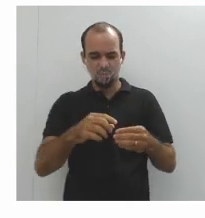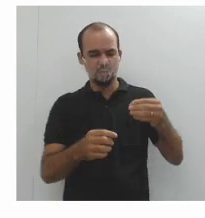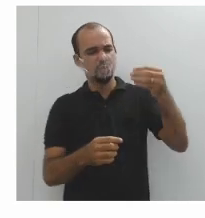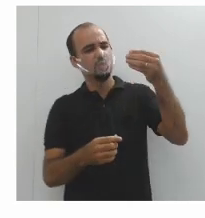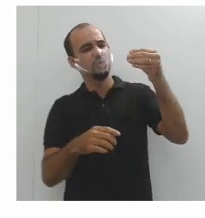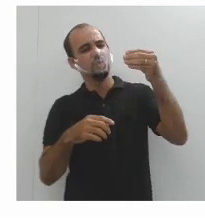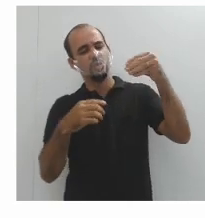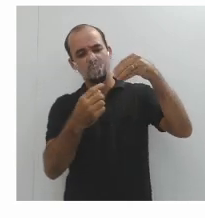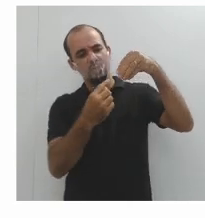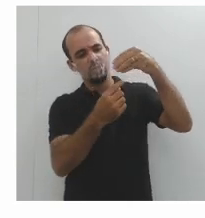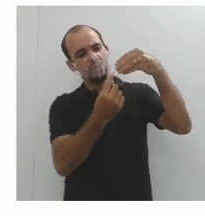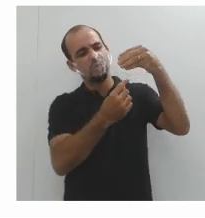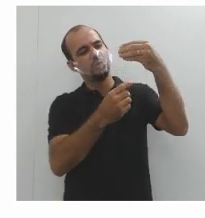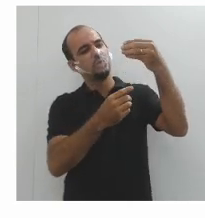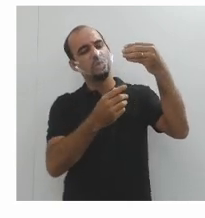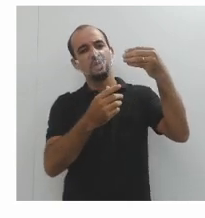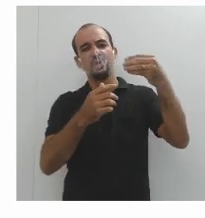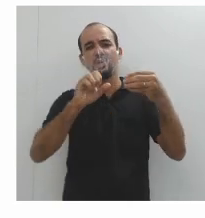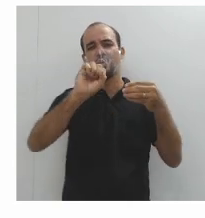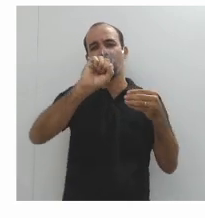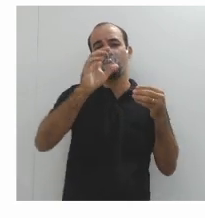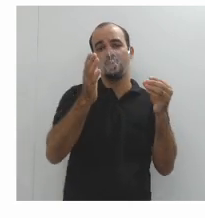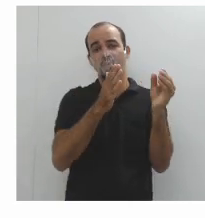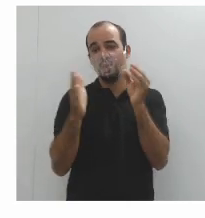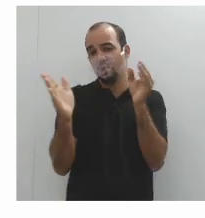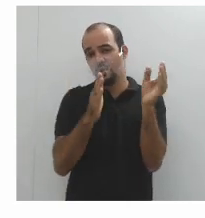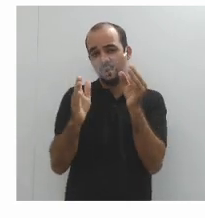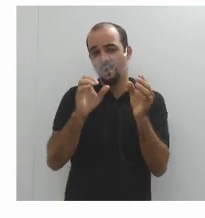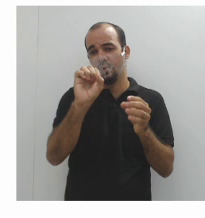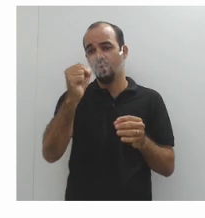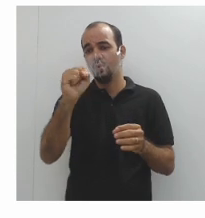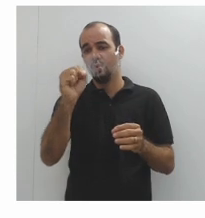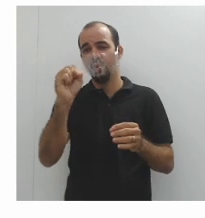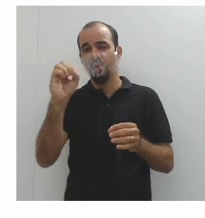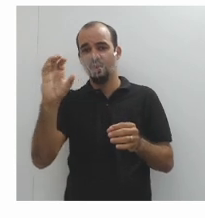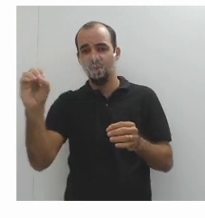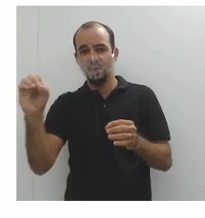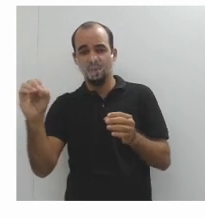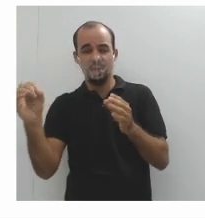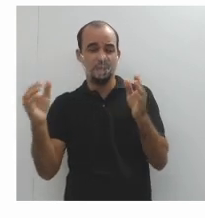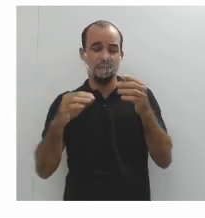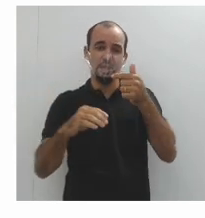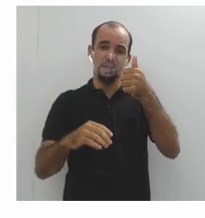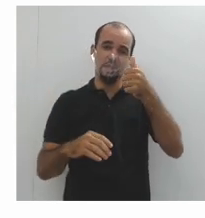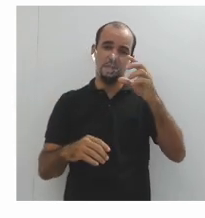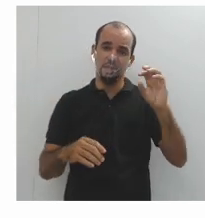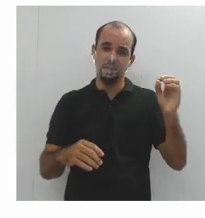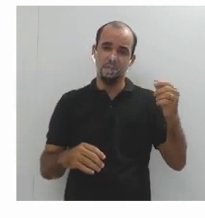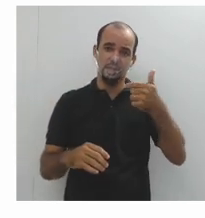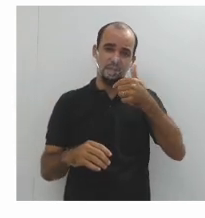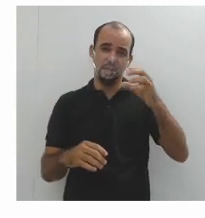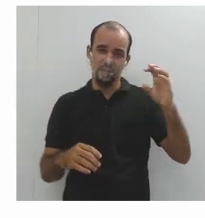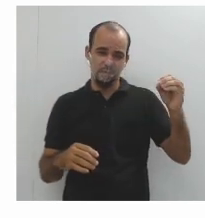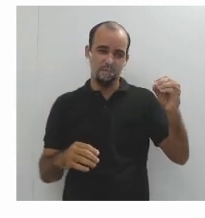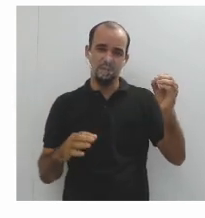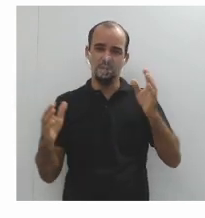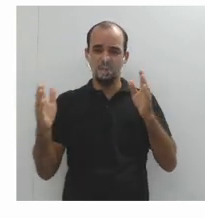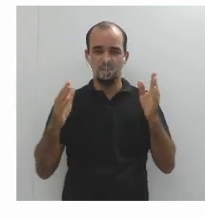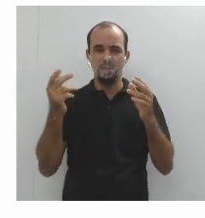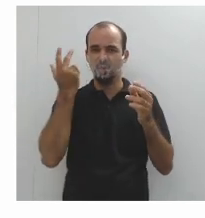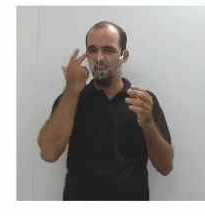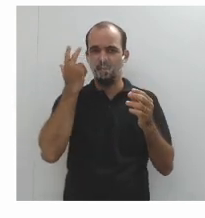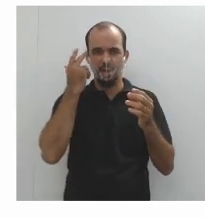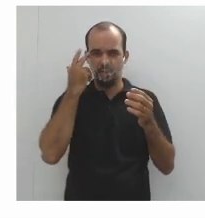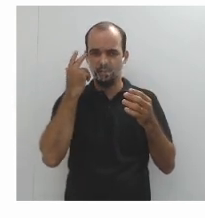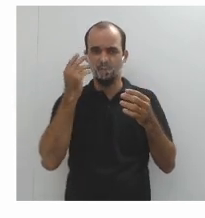diabetes, um quadro de hiperglicemia. Abaixo, um quadro de hipoglicemia. Bom, temos aqui, gente,